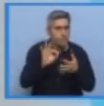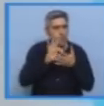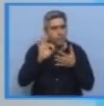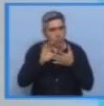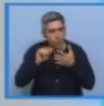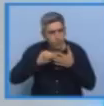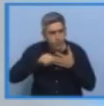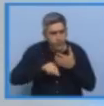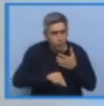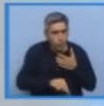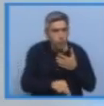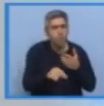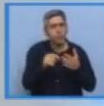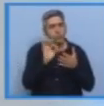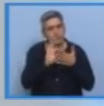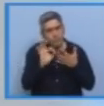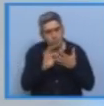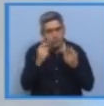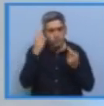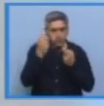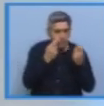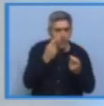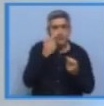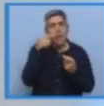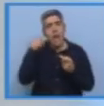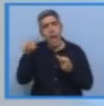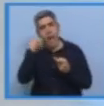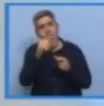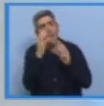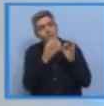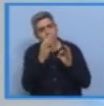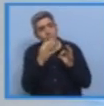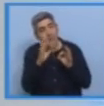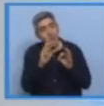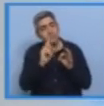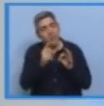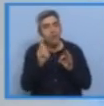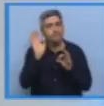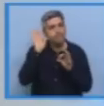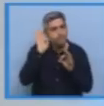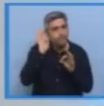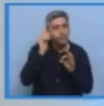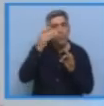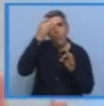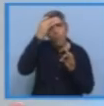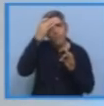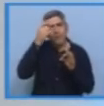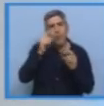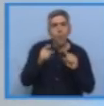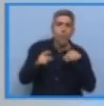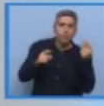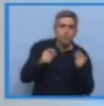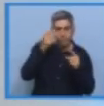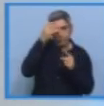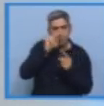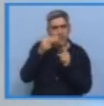pormenorizado e que permita que, mesmo aqueles que são favoráveis à eutanásia, possam ouvir os argumentos do outro lado e haja um debate